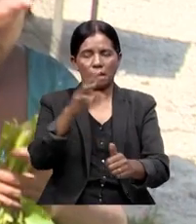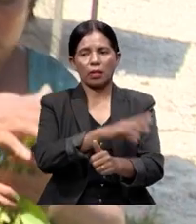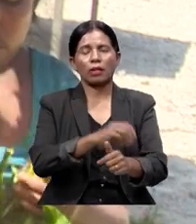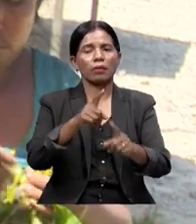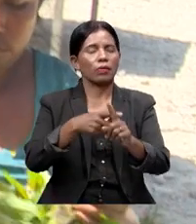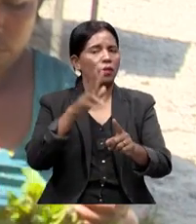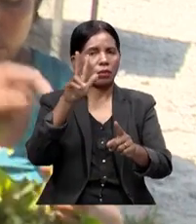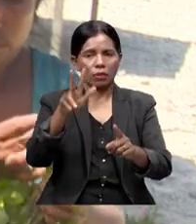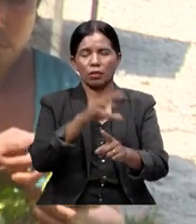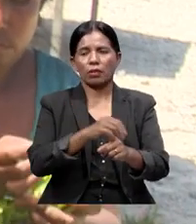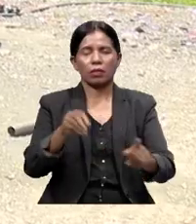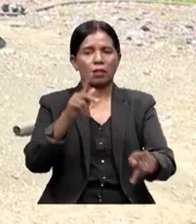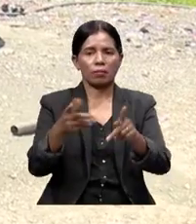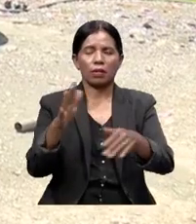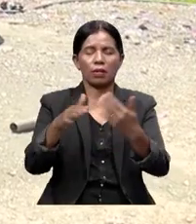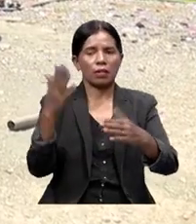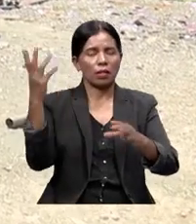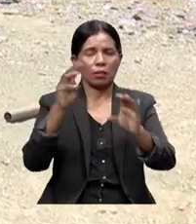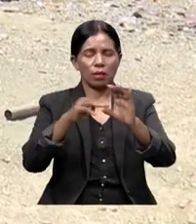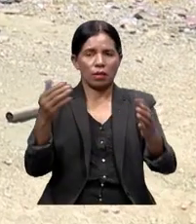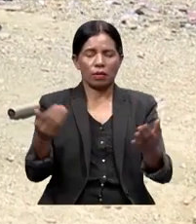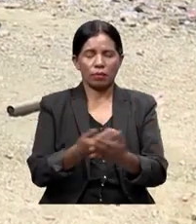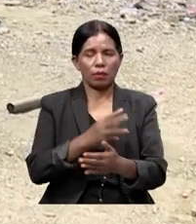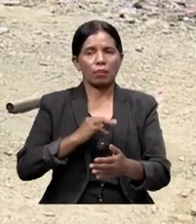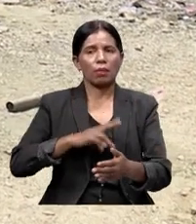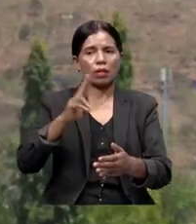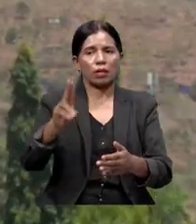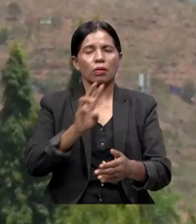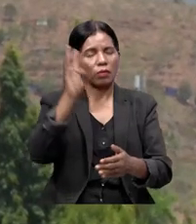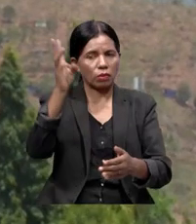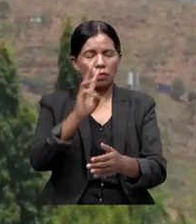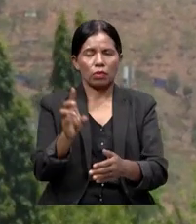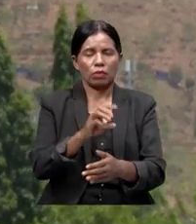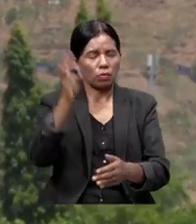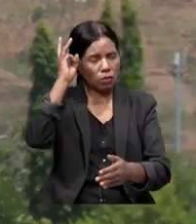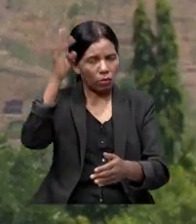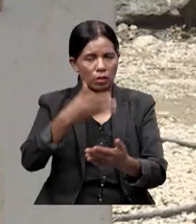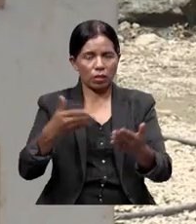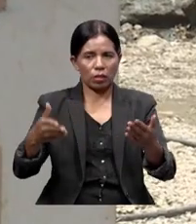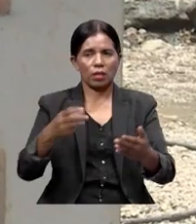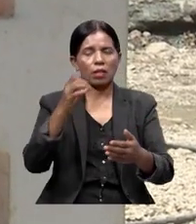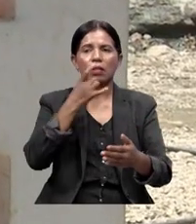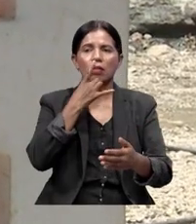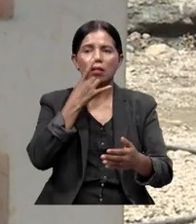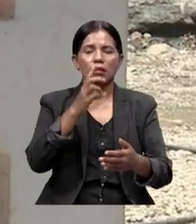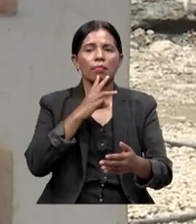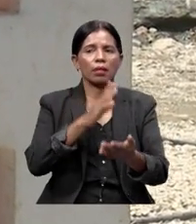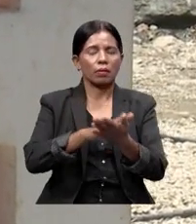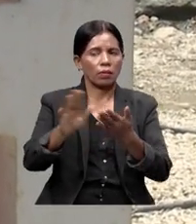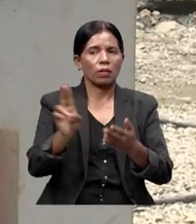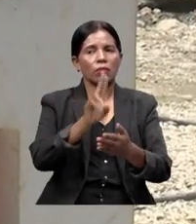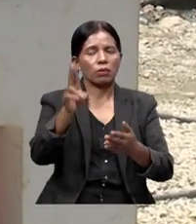fulan tolo nilaran, negociante Ciro ia mercado Fon Manlewana, preocupa com a facilidade pública, hanesa na eletricidade Cidade no bem moça tu